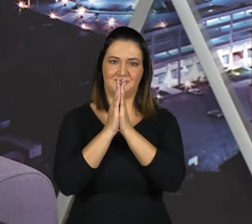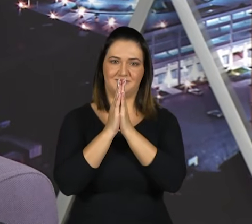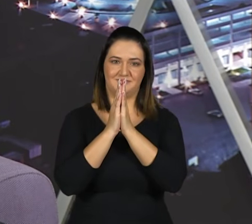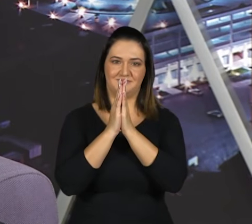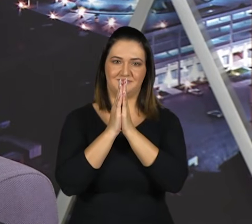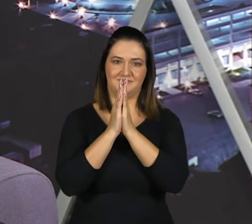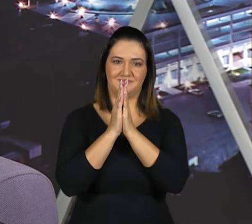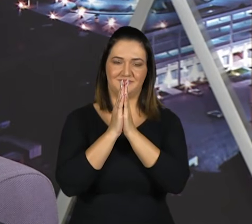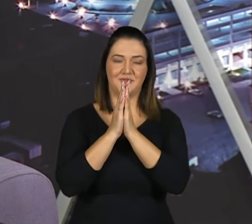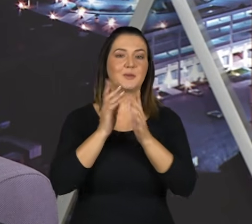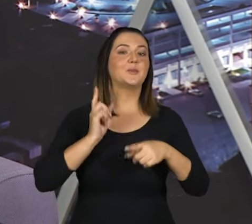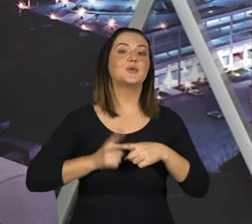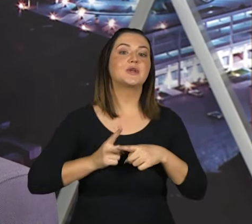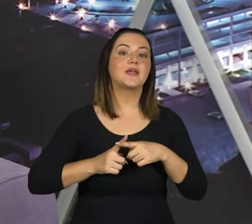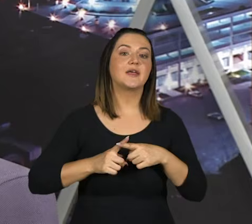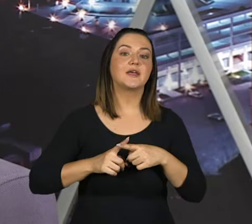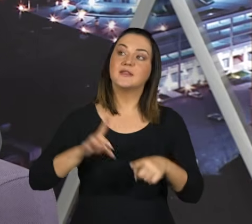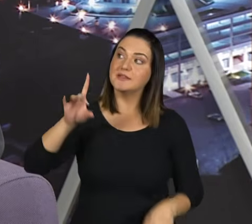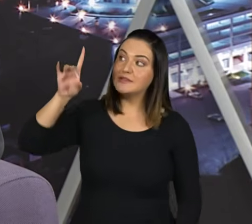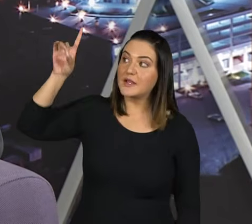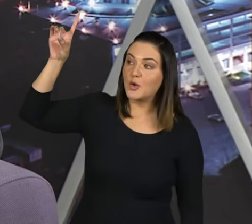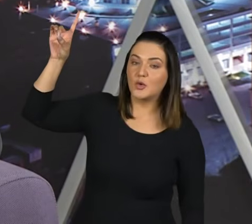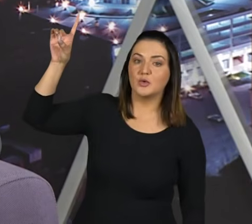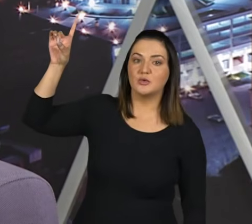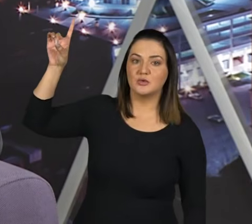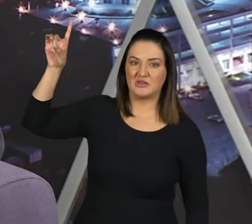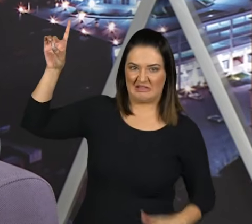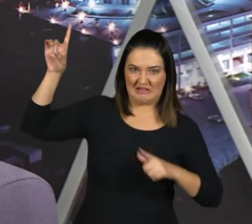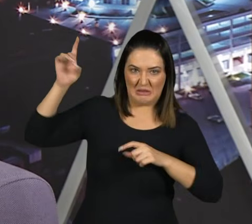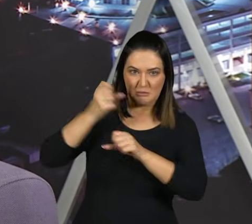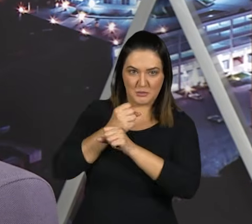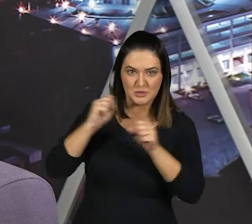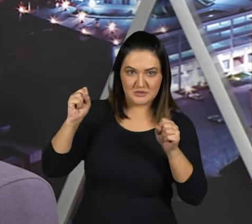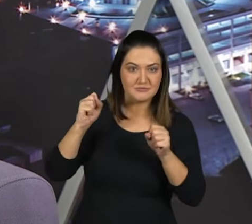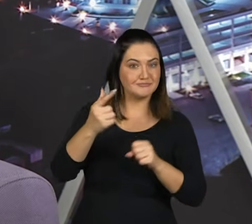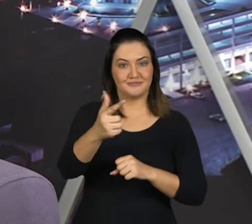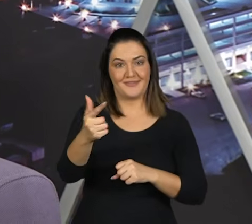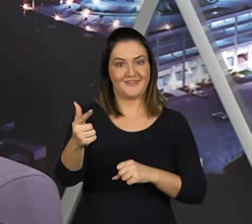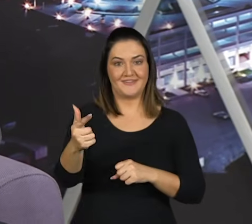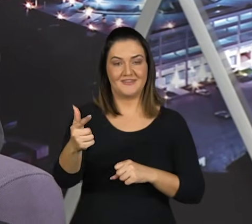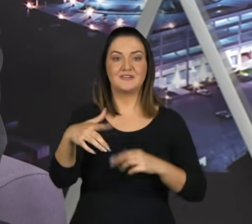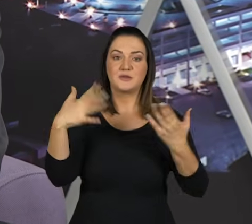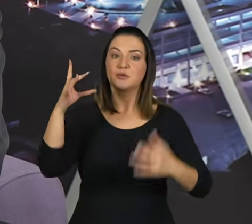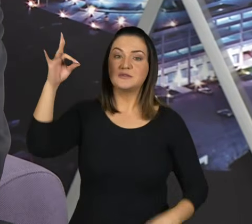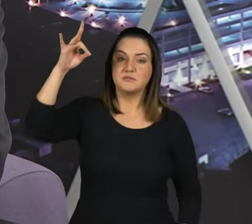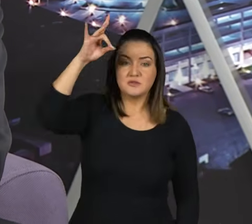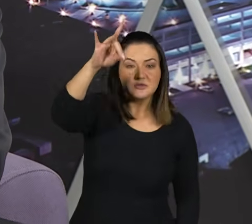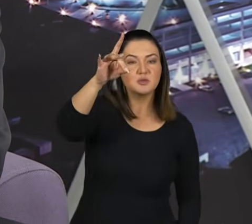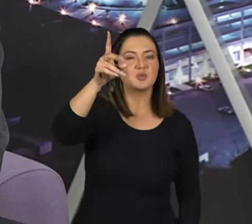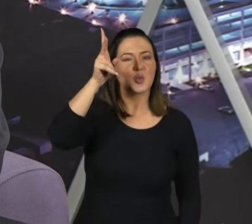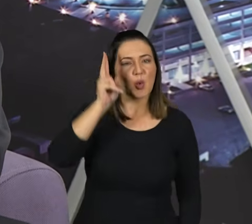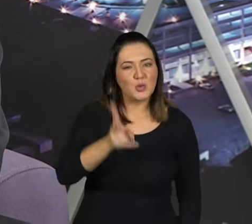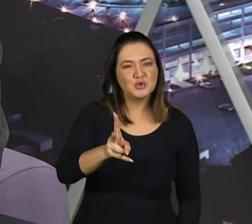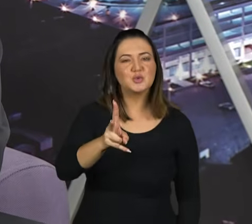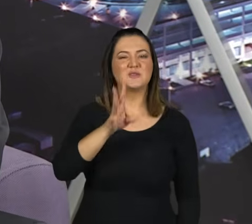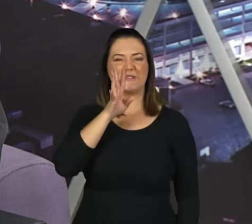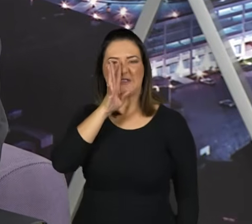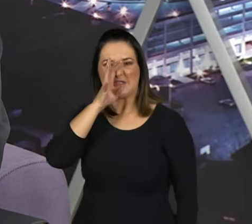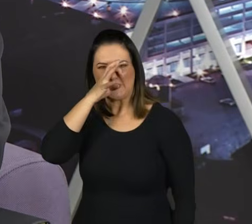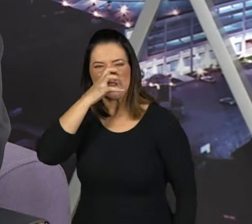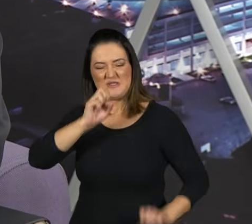você. Porque para Deus nada é impossível. E o Espírito Santo continua